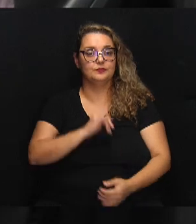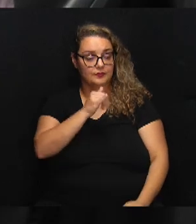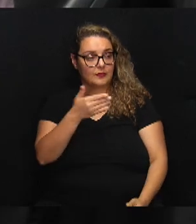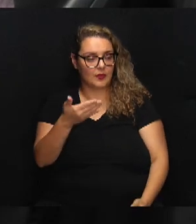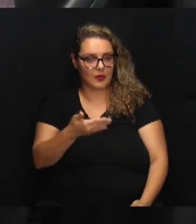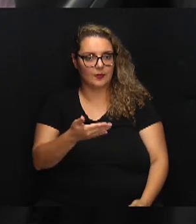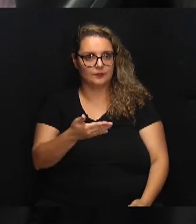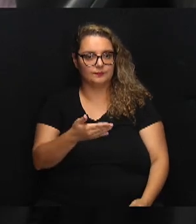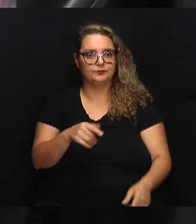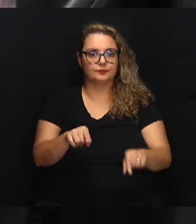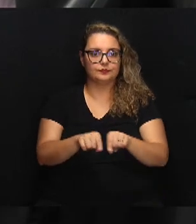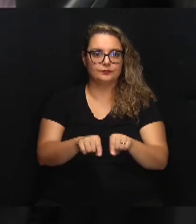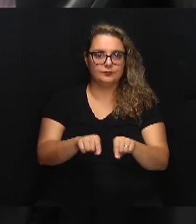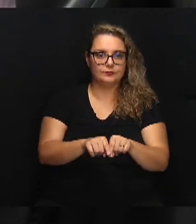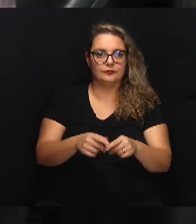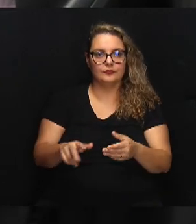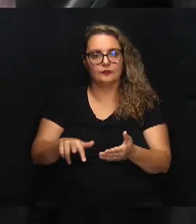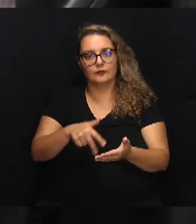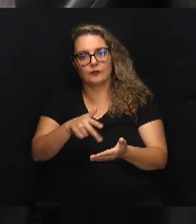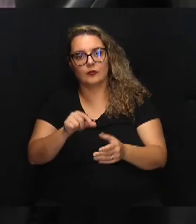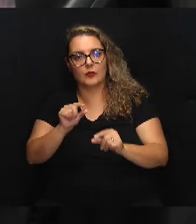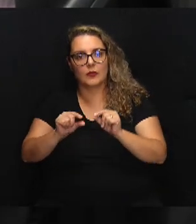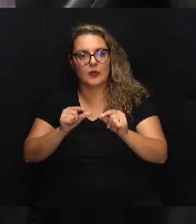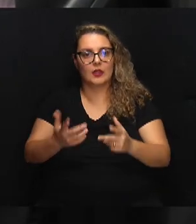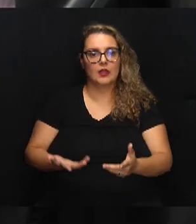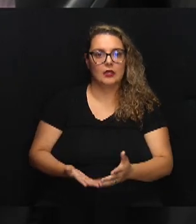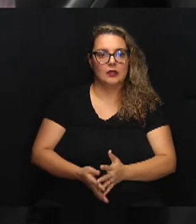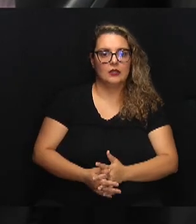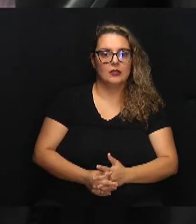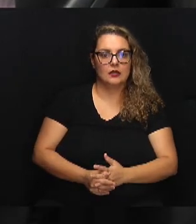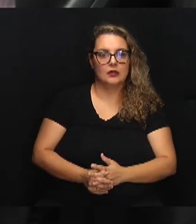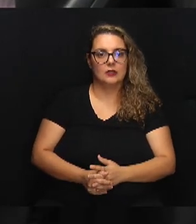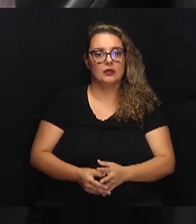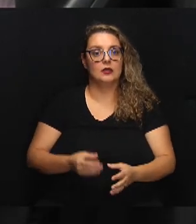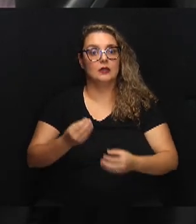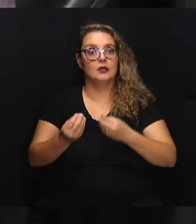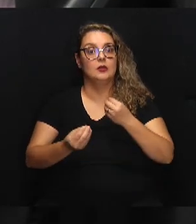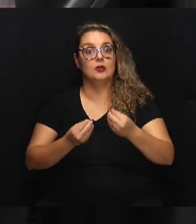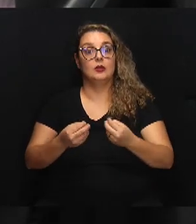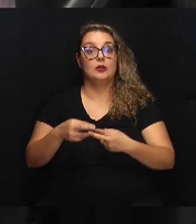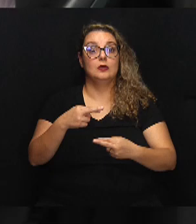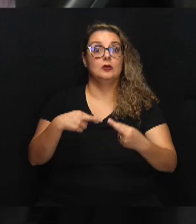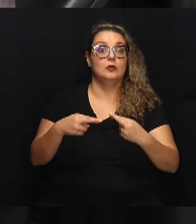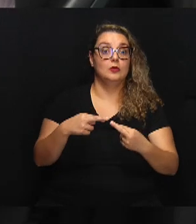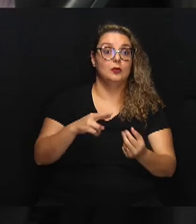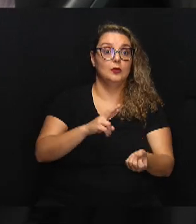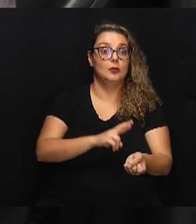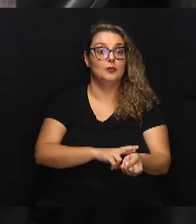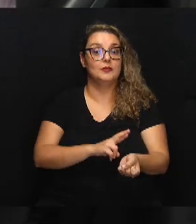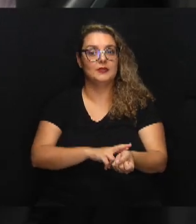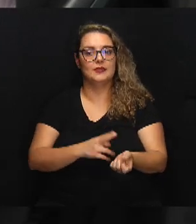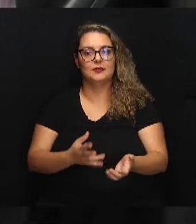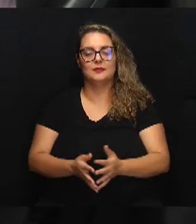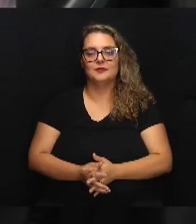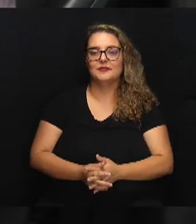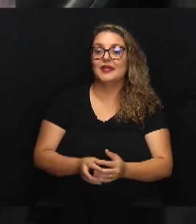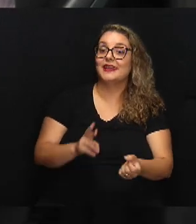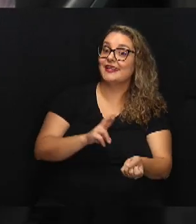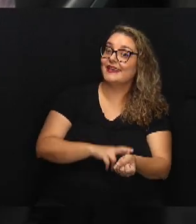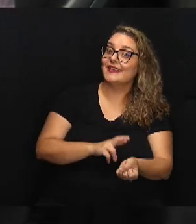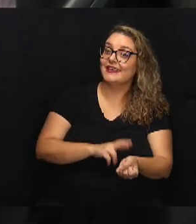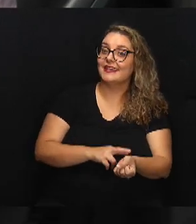que inclusive dança um pouco, tal. Como que tem sido essa sua questão com os ritmos? Com os ritmos,